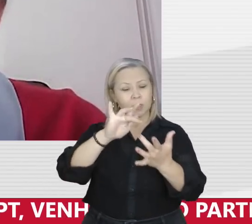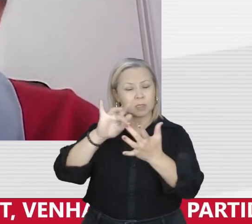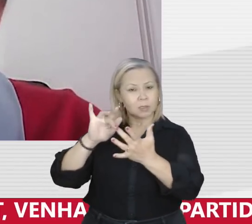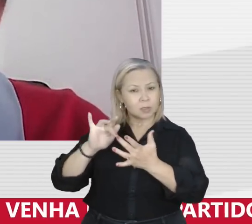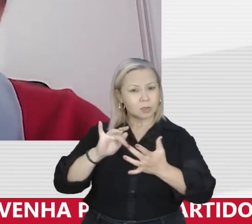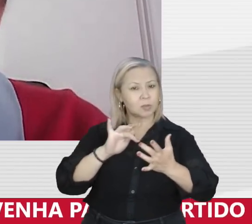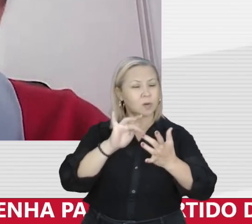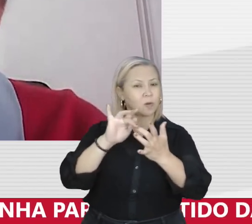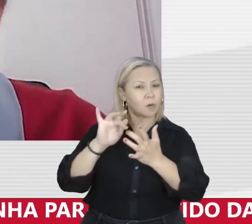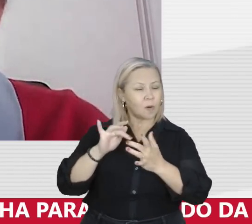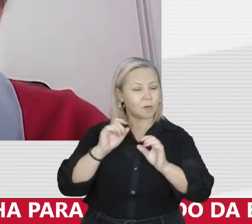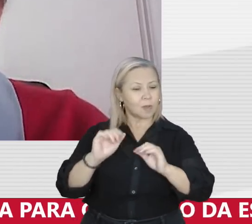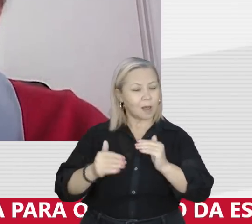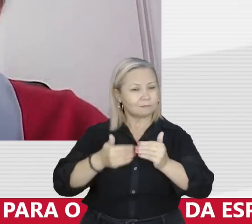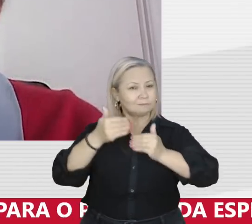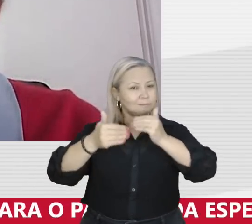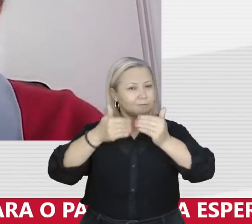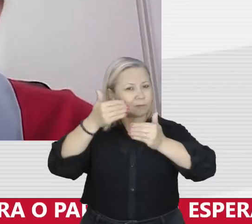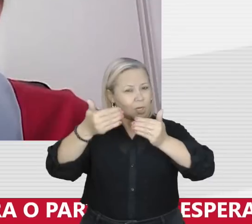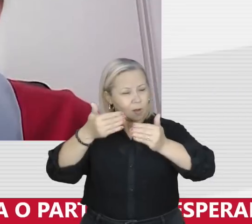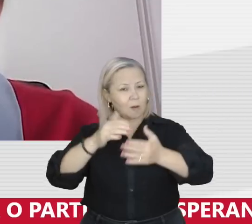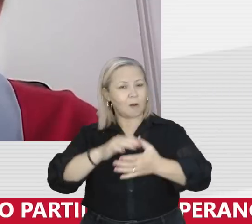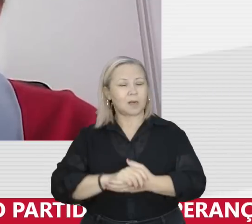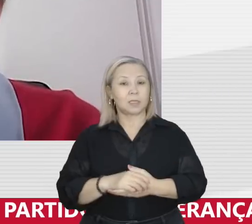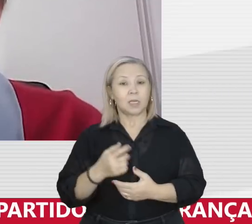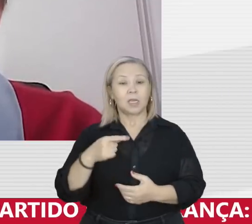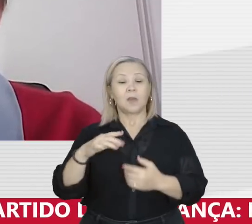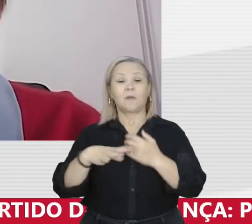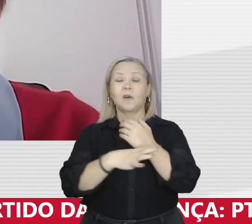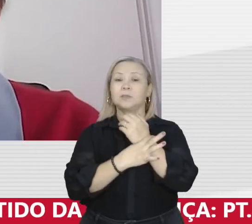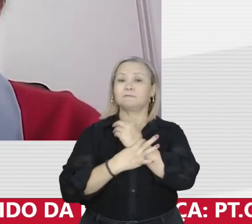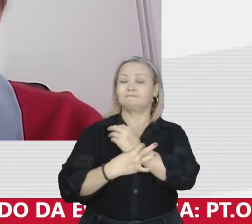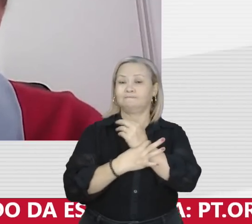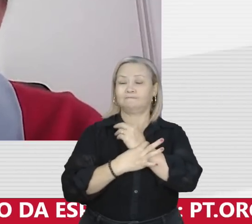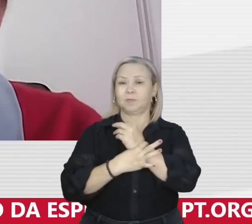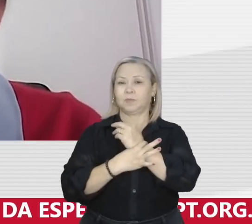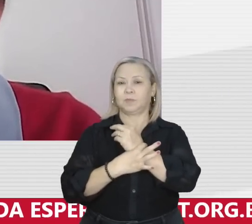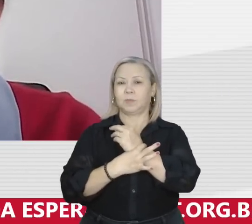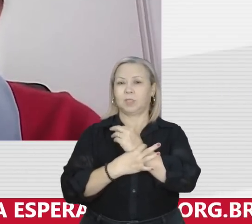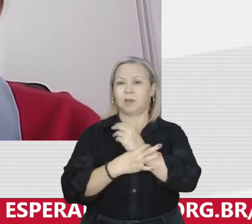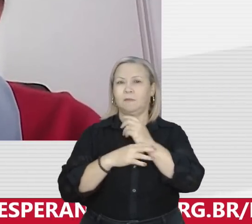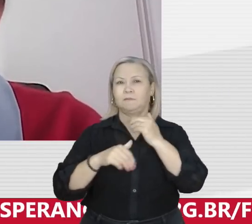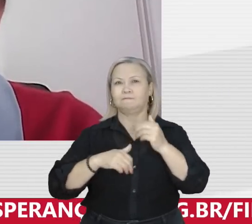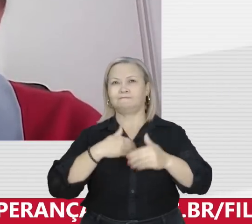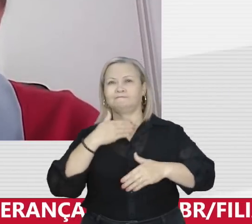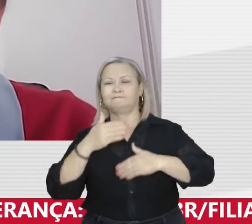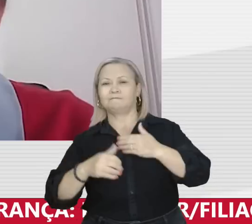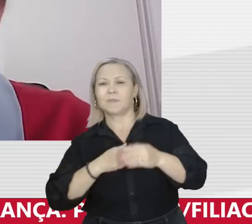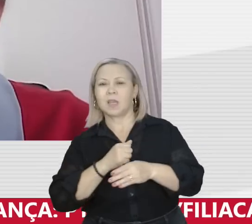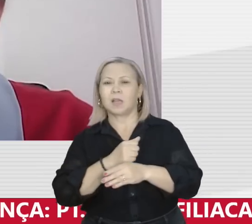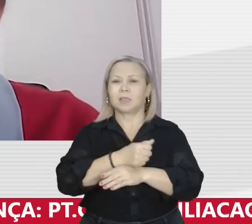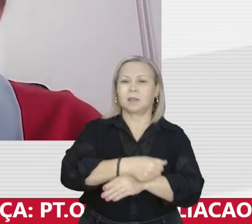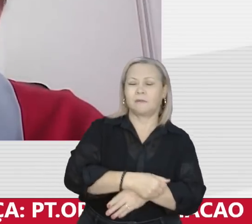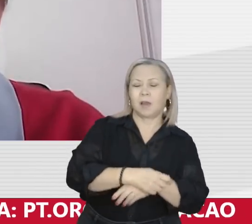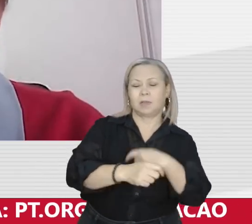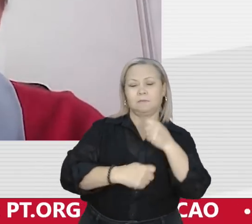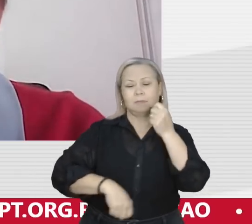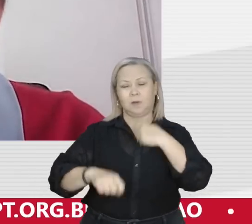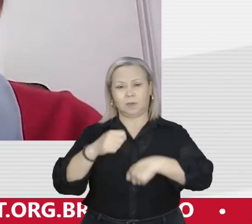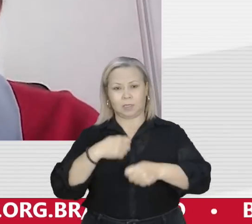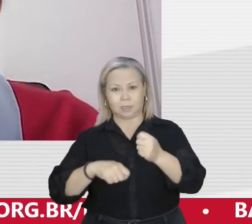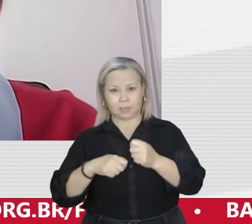com avanços que fossem sustentáveis através da negociação. E